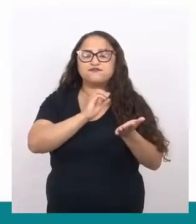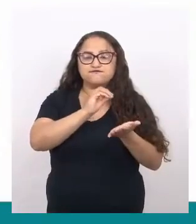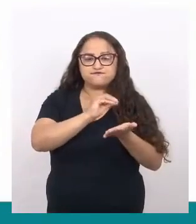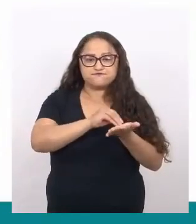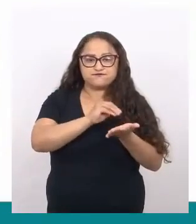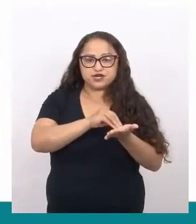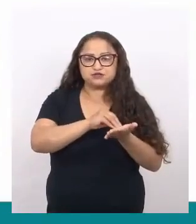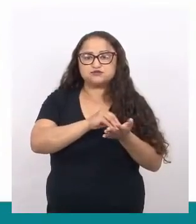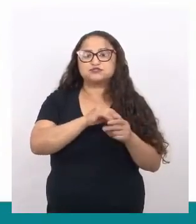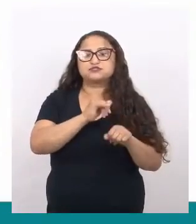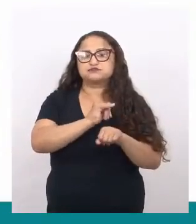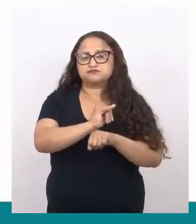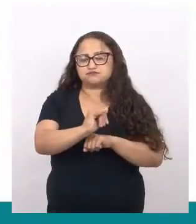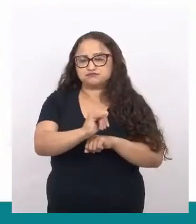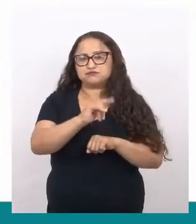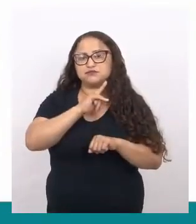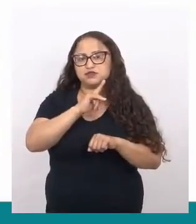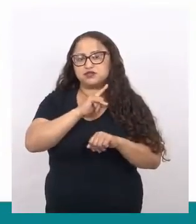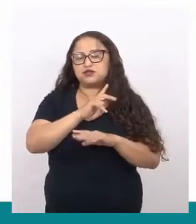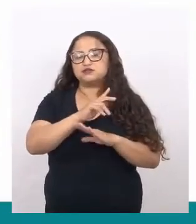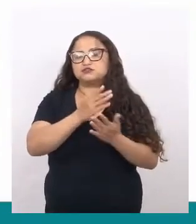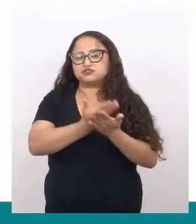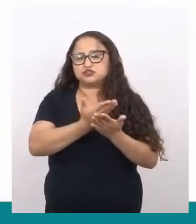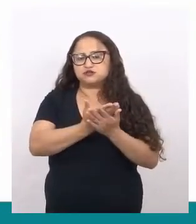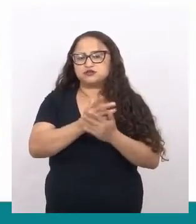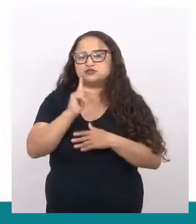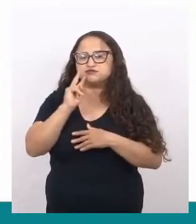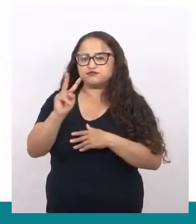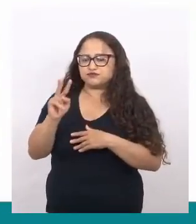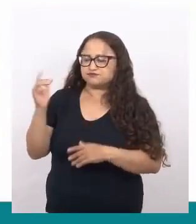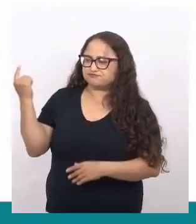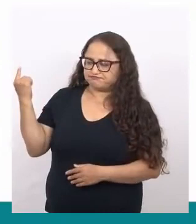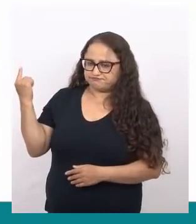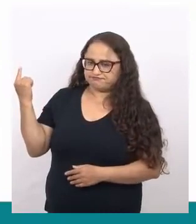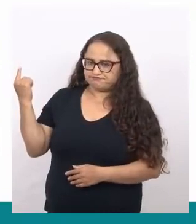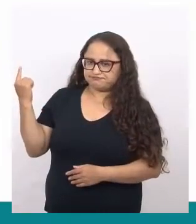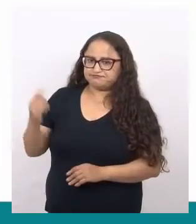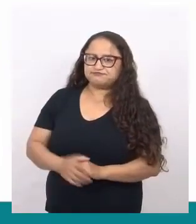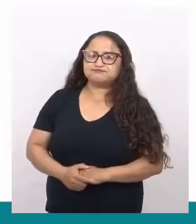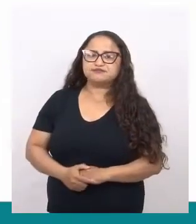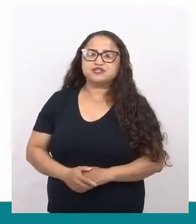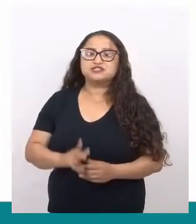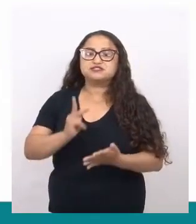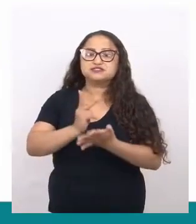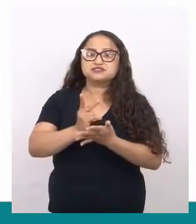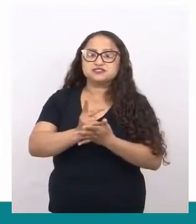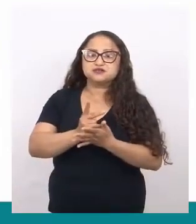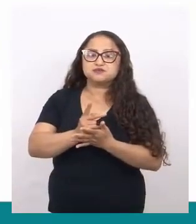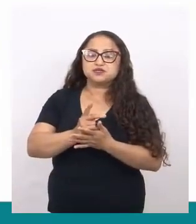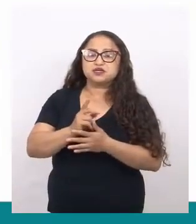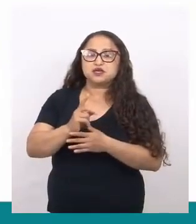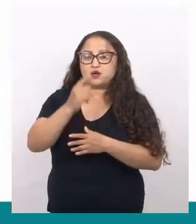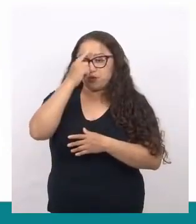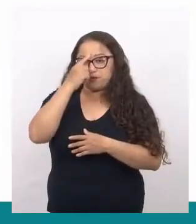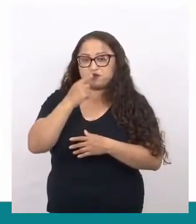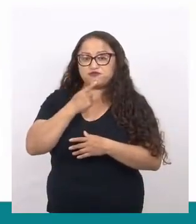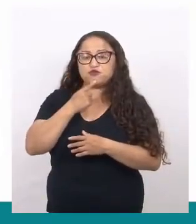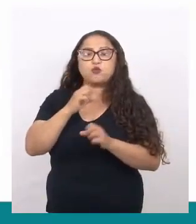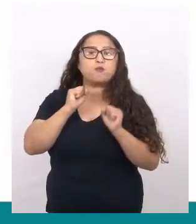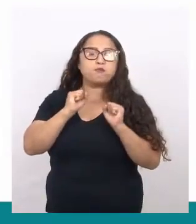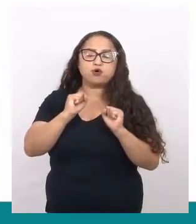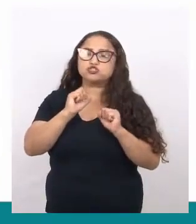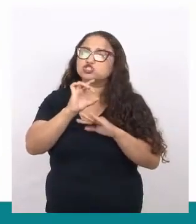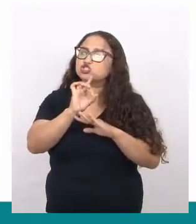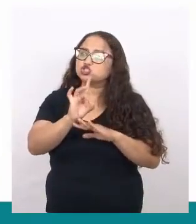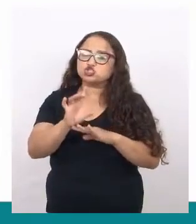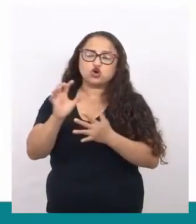fazendo a fase unidade escolar, ele vai vir travado. O diretor e o vice-diretor só vai verificar a própria unidade. Se for em